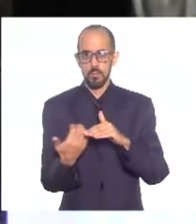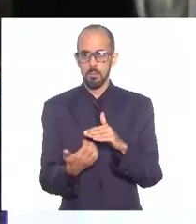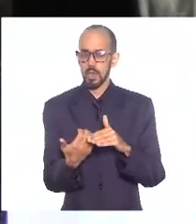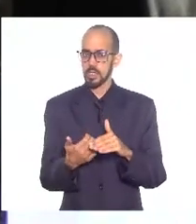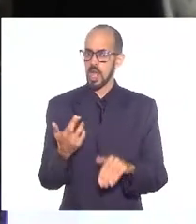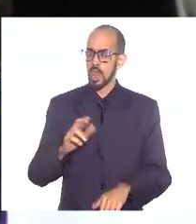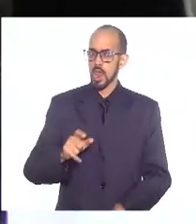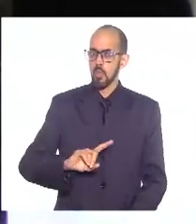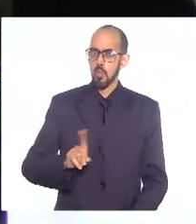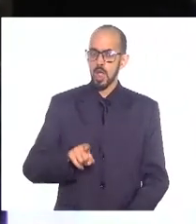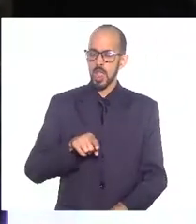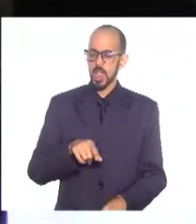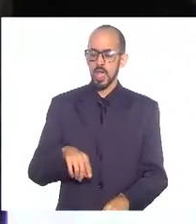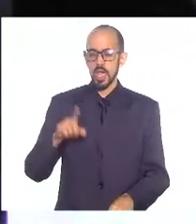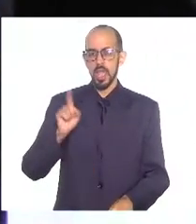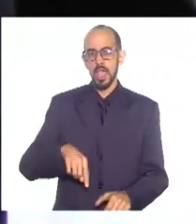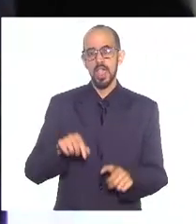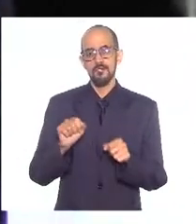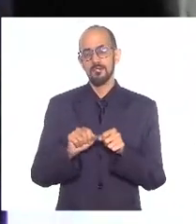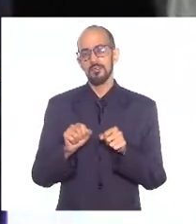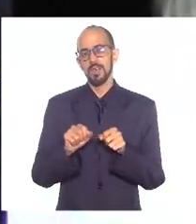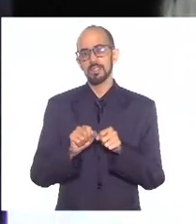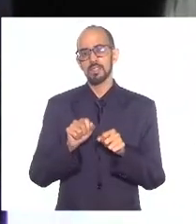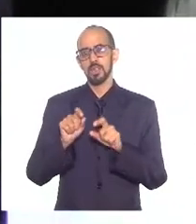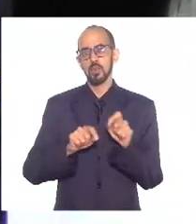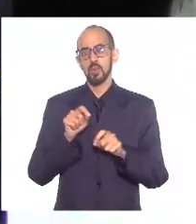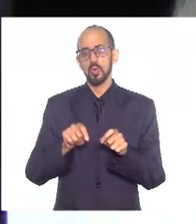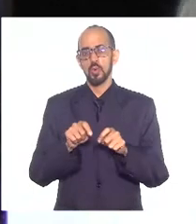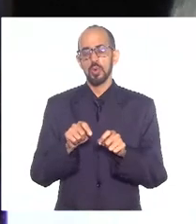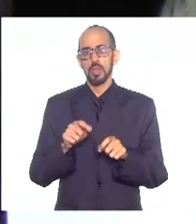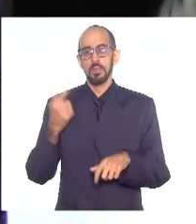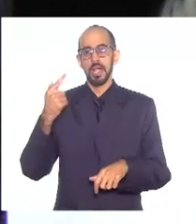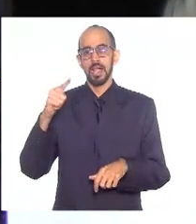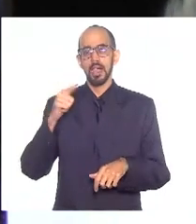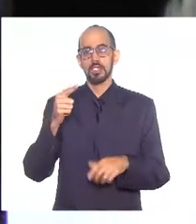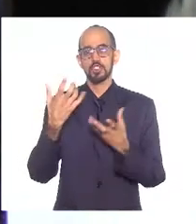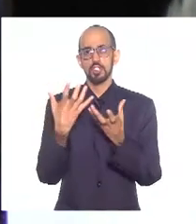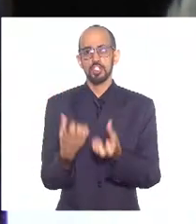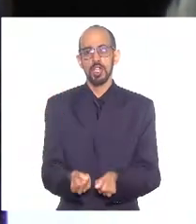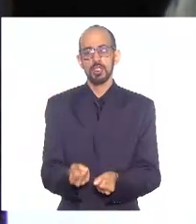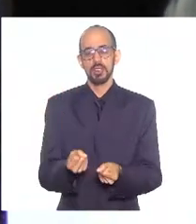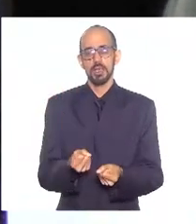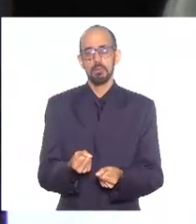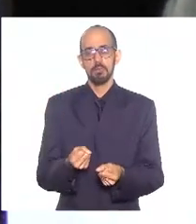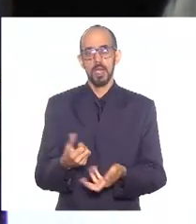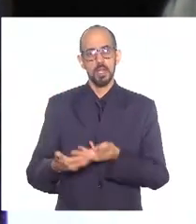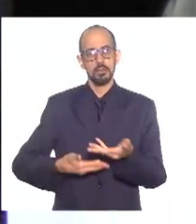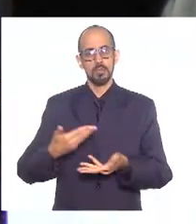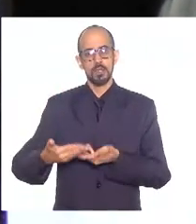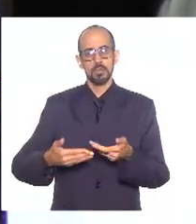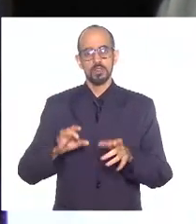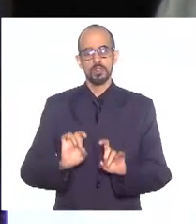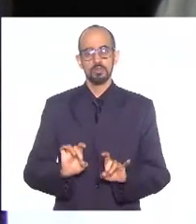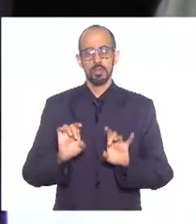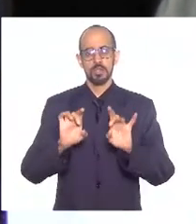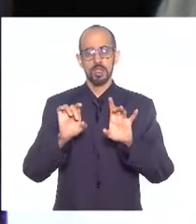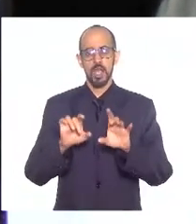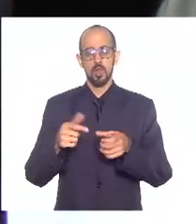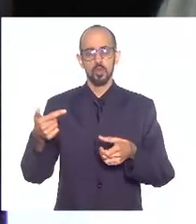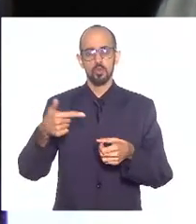Queremos só fazer garantir o direito do Estado da participação especial, dos royalties, do